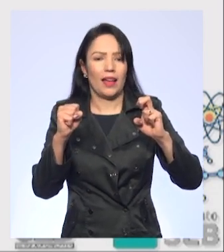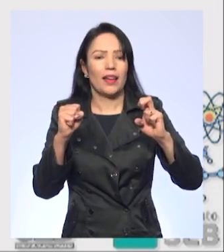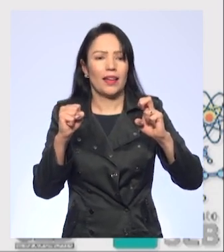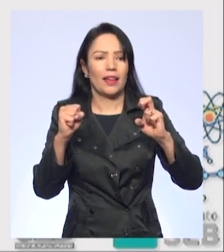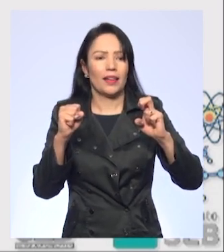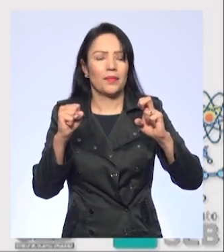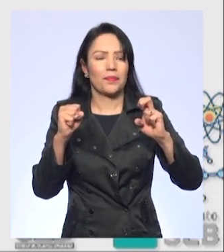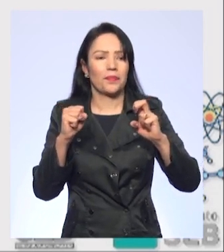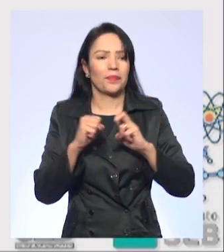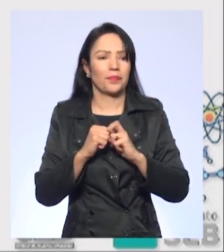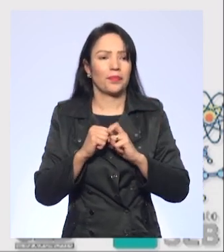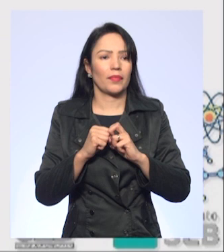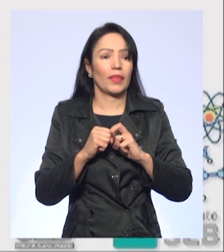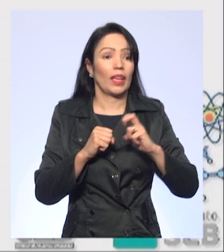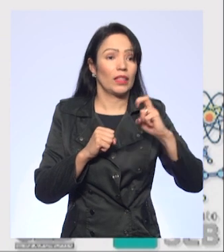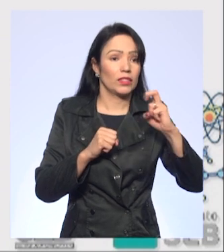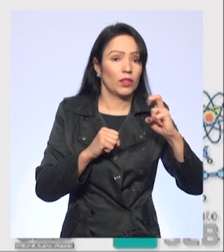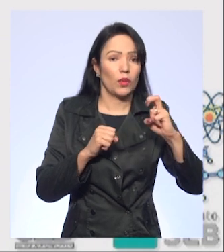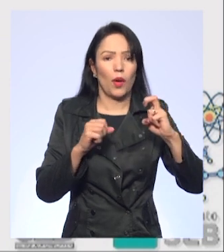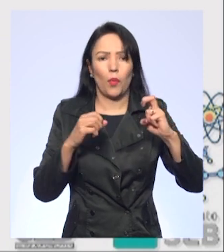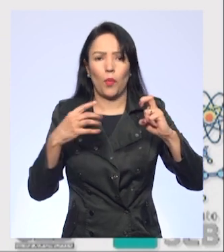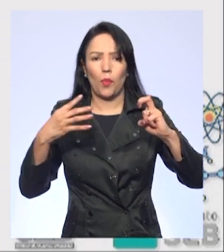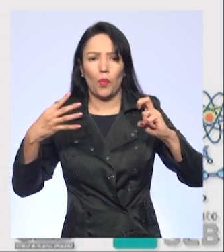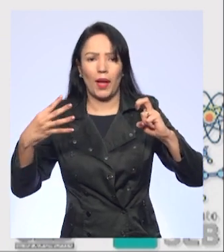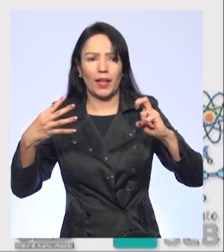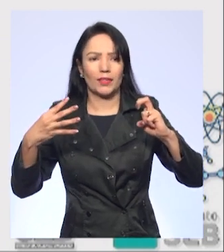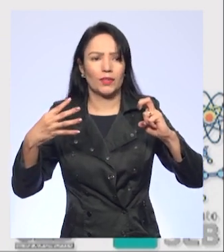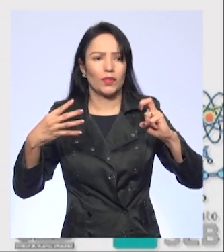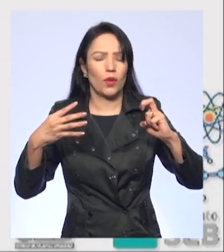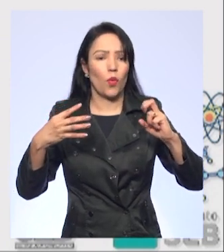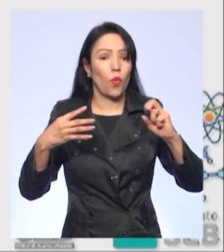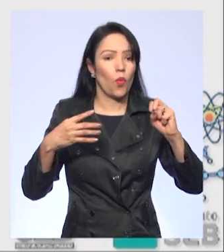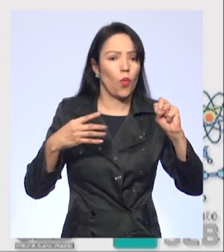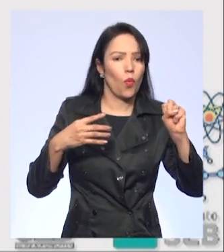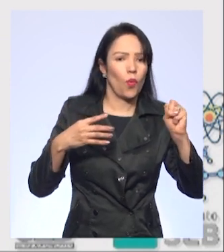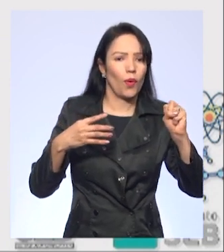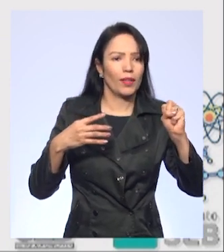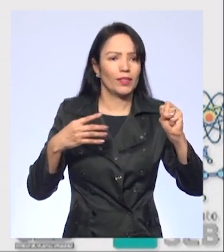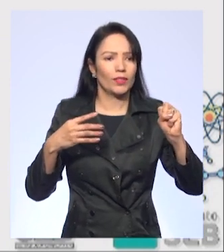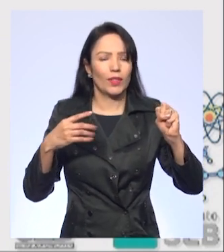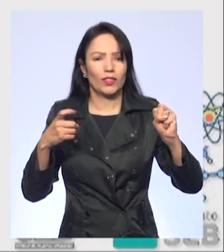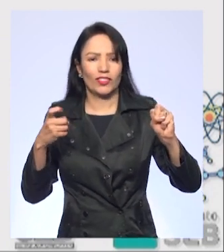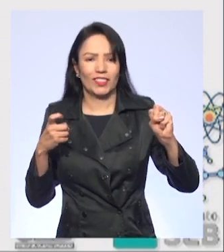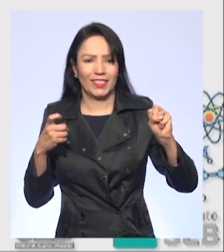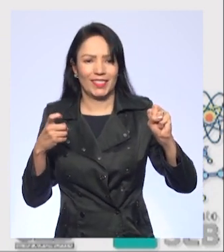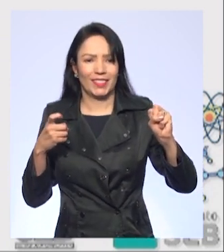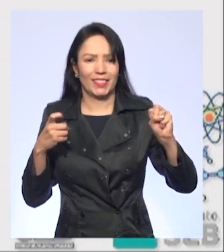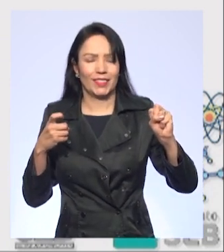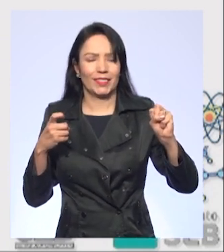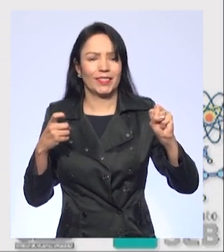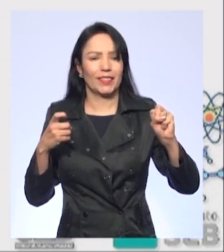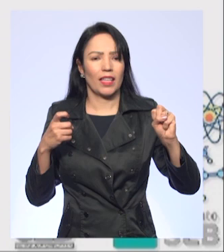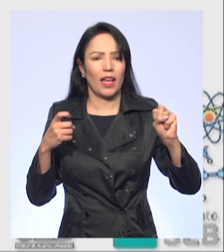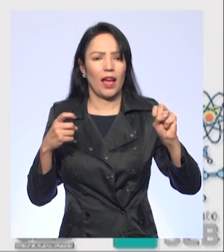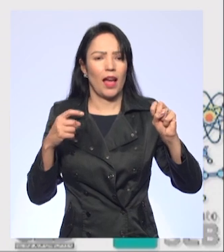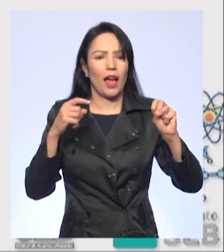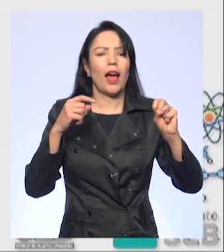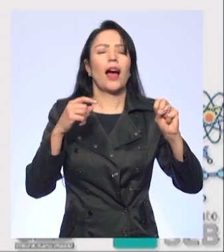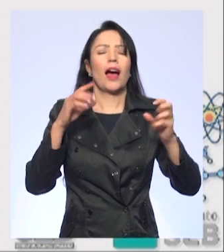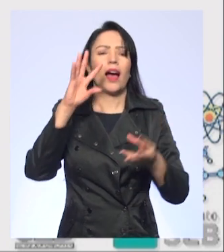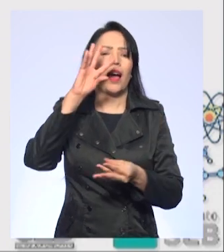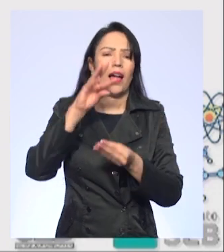correspondente do outro lado é o 4. Se eu peguei o segmento 8, o correspondente do outro lado é o x. Agora que você montou